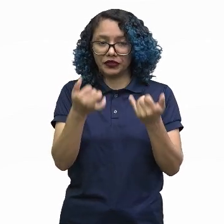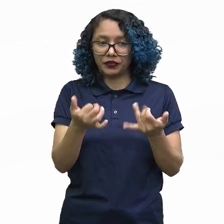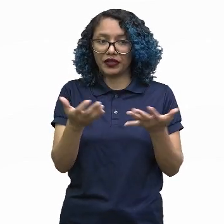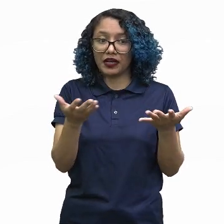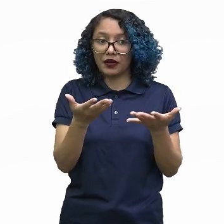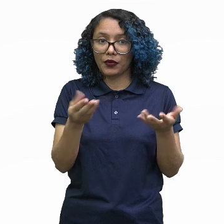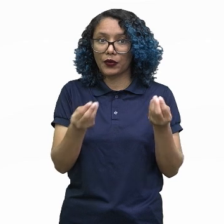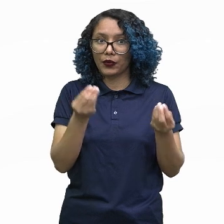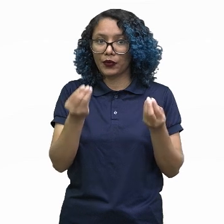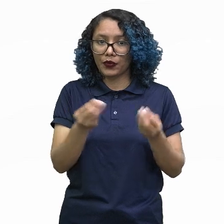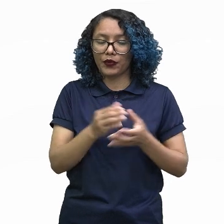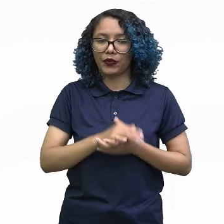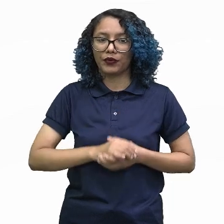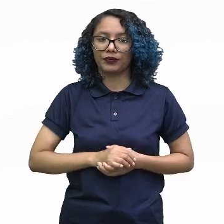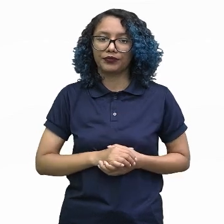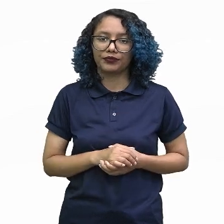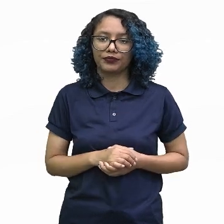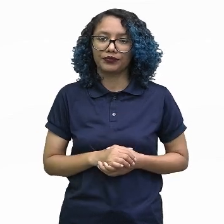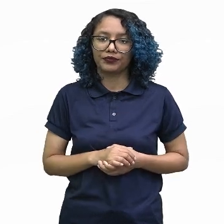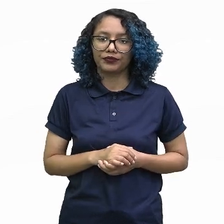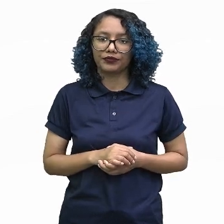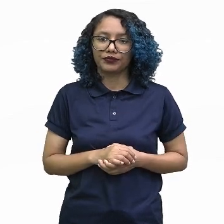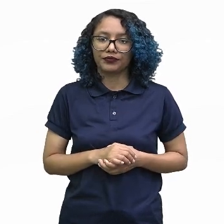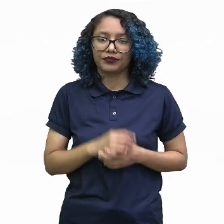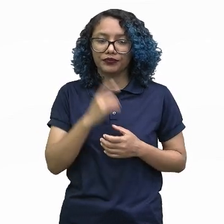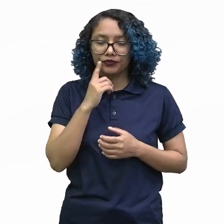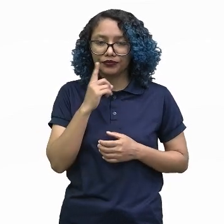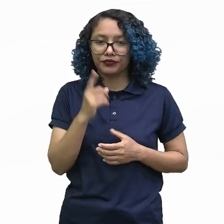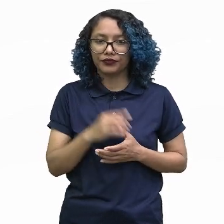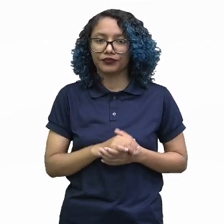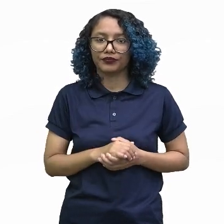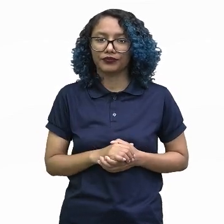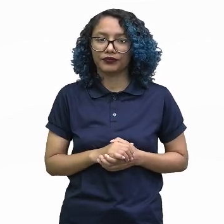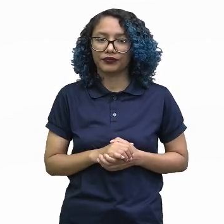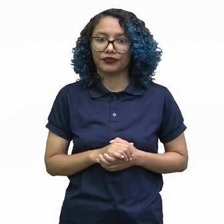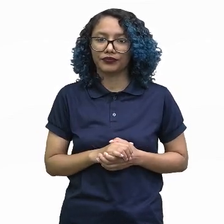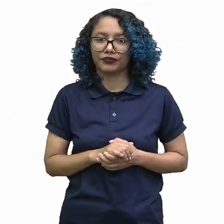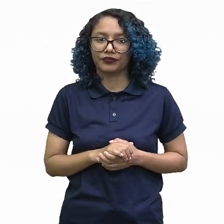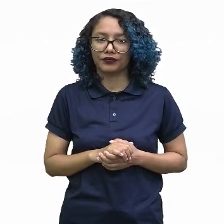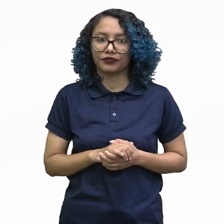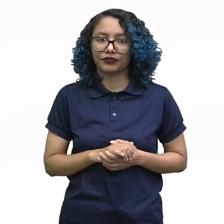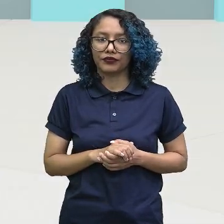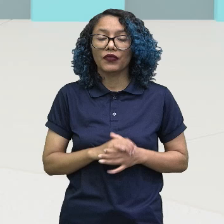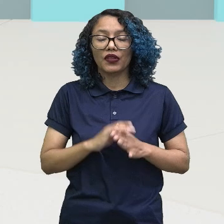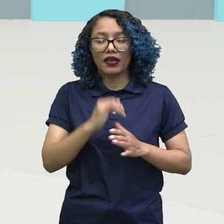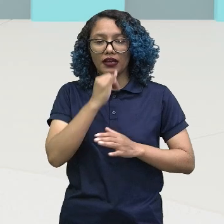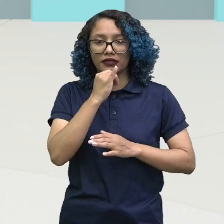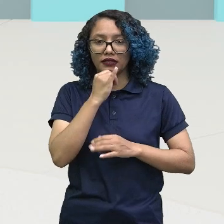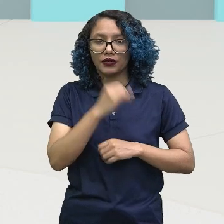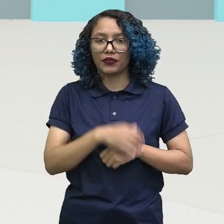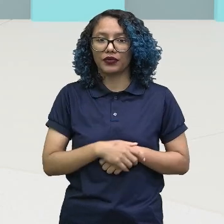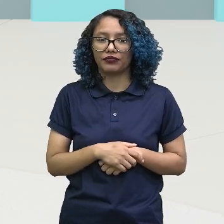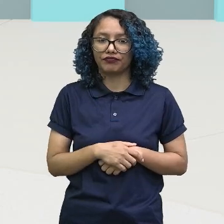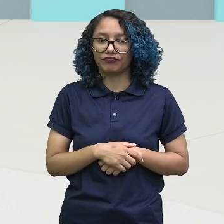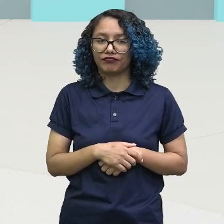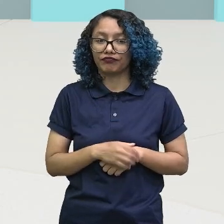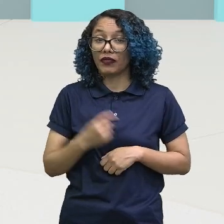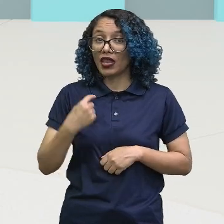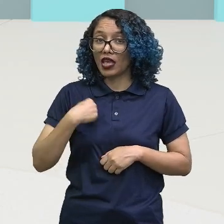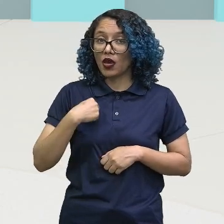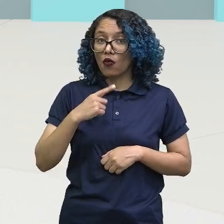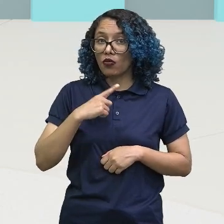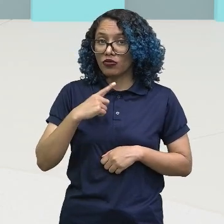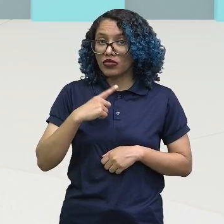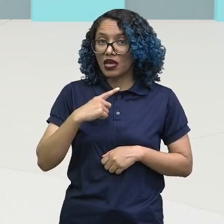como que isso acontece de fato. Veja aqui comigo. Então, nós temos aí, eu tenho um sonho, acompanhe o exemplo comigo,